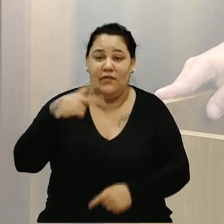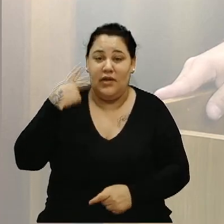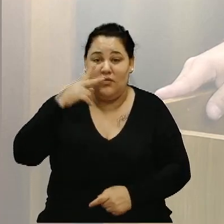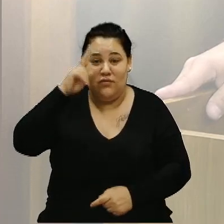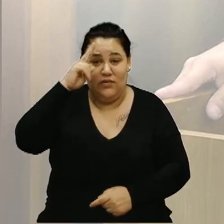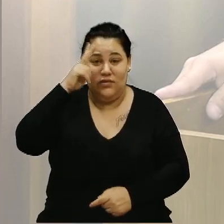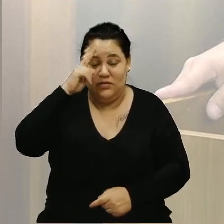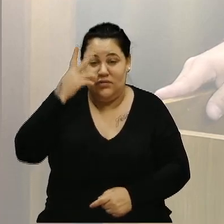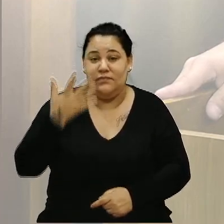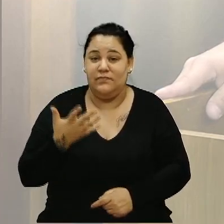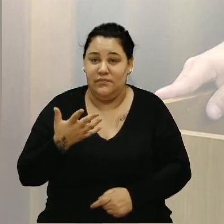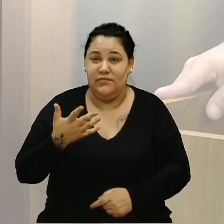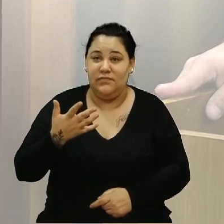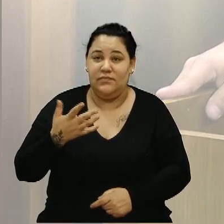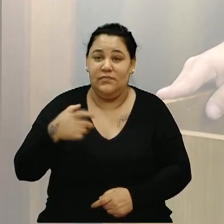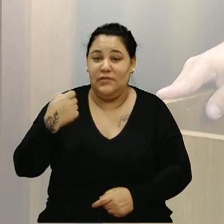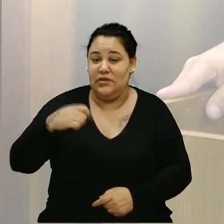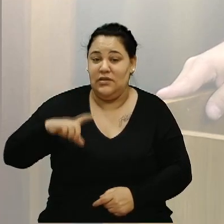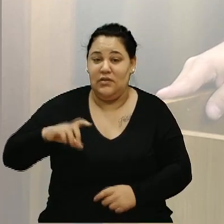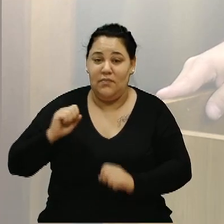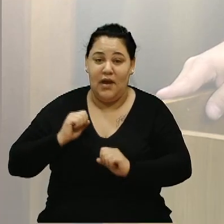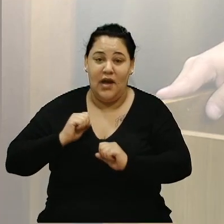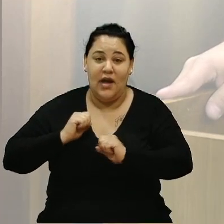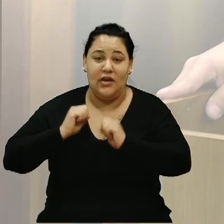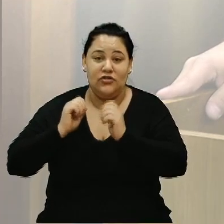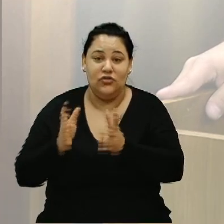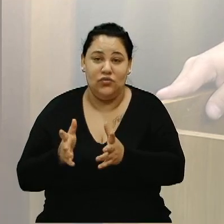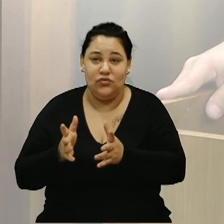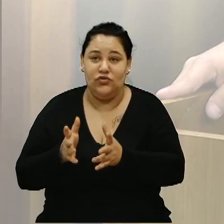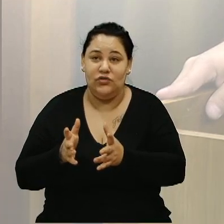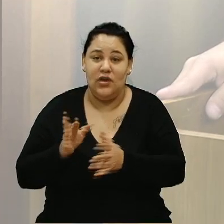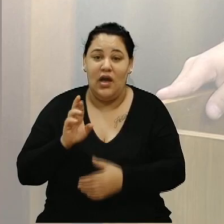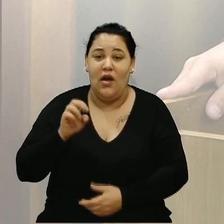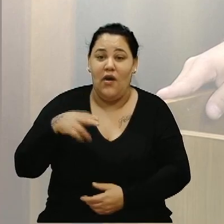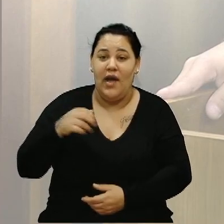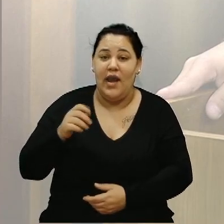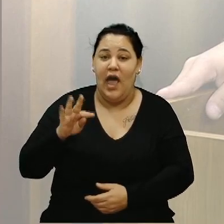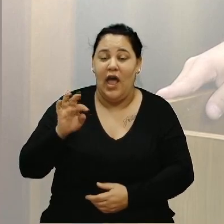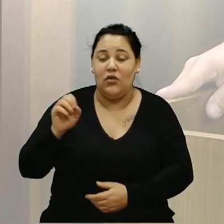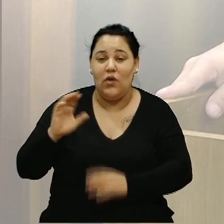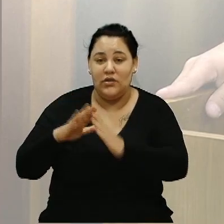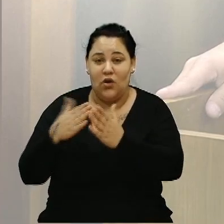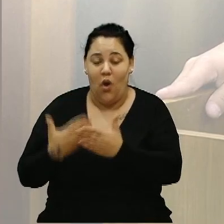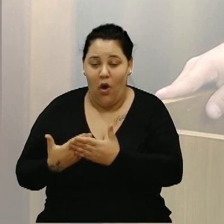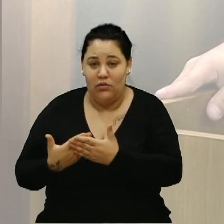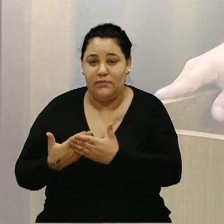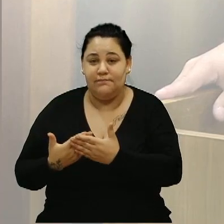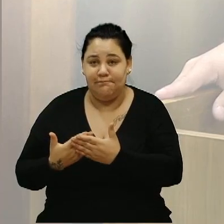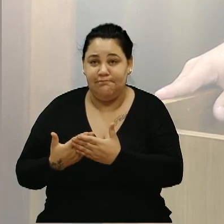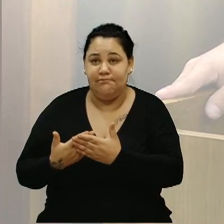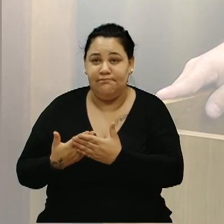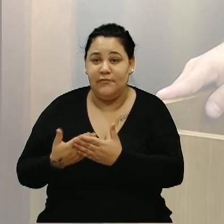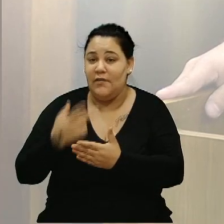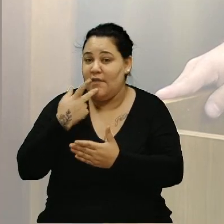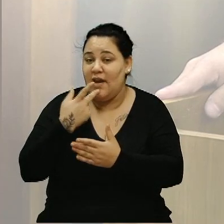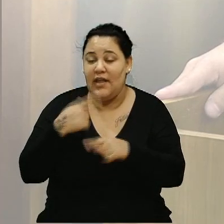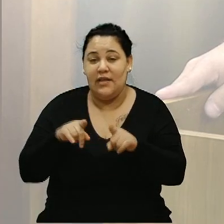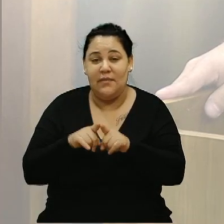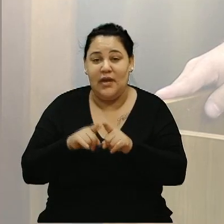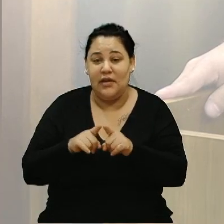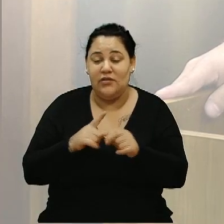decisão que vai ter que se tomar em relação ao Renato Delmese, lá embaixo, né? A gente poderia falar de